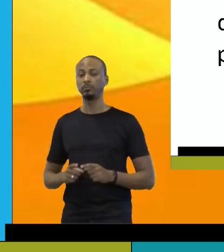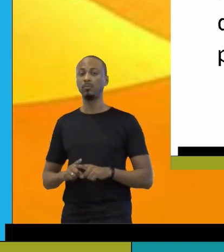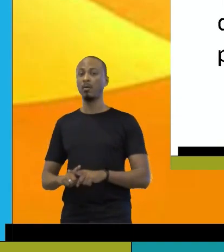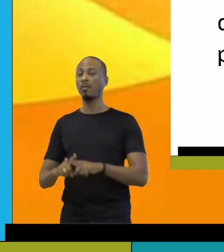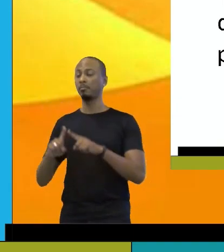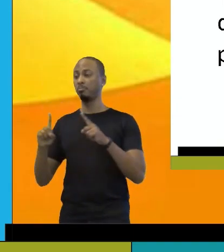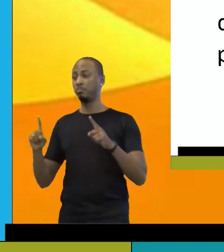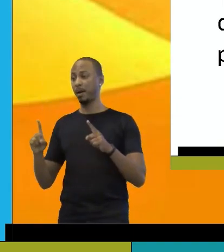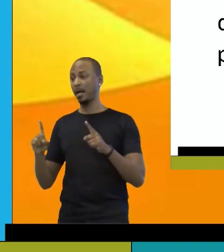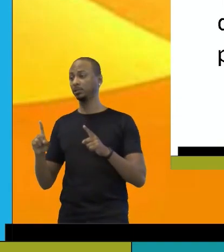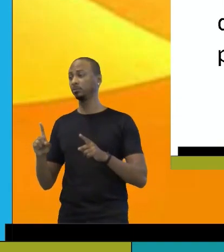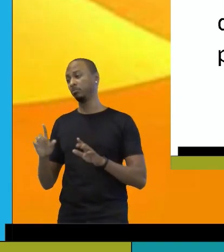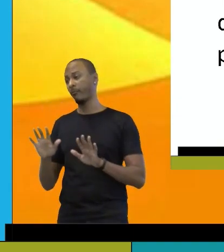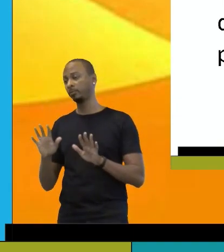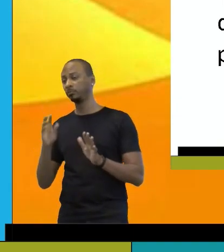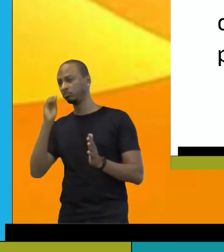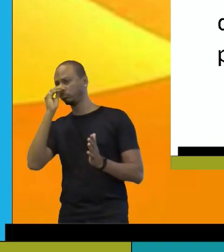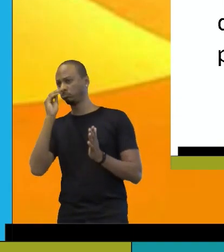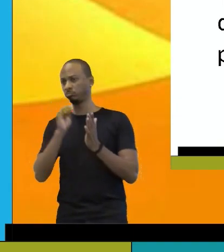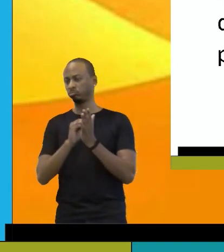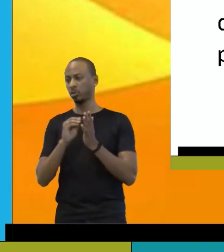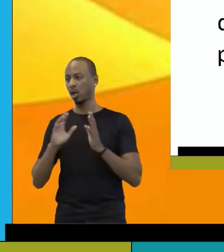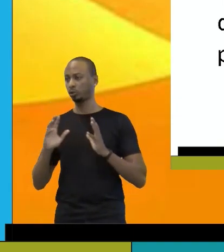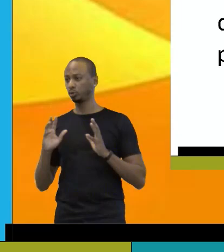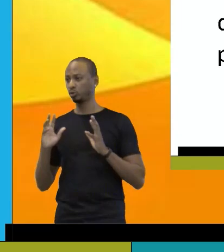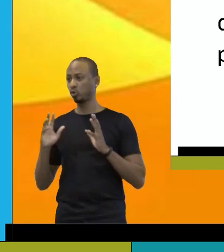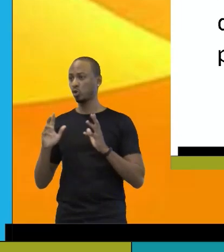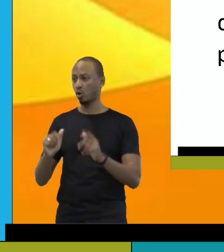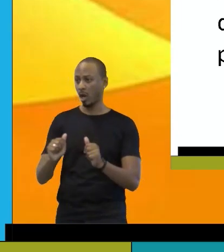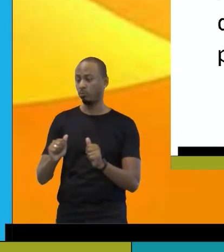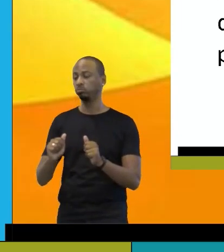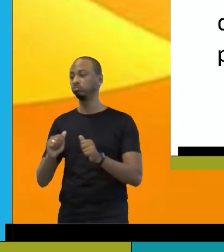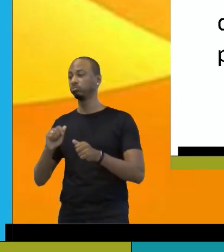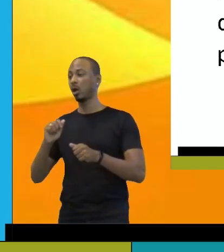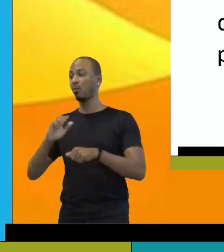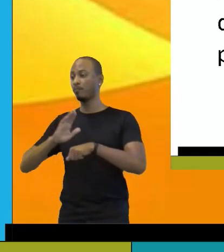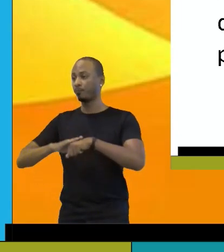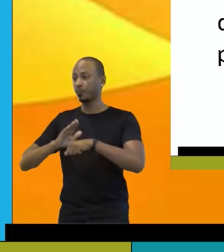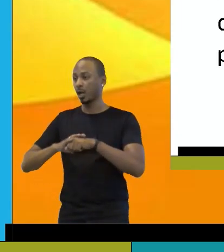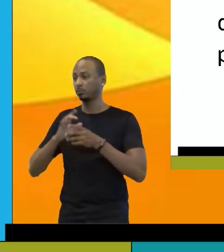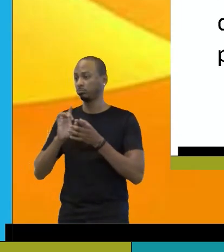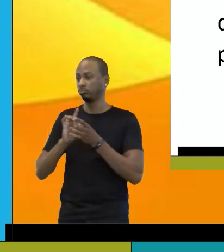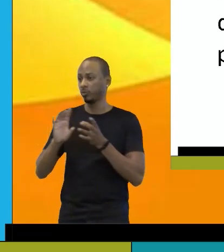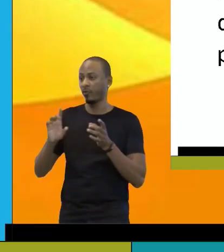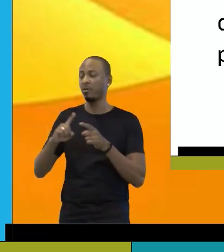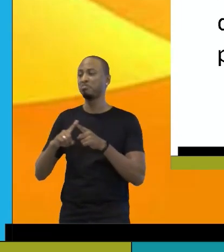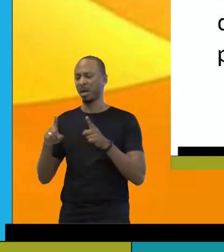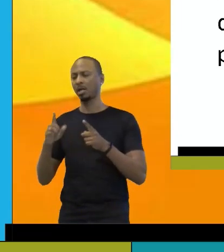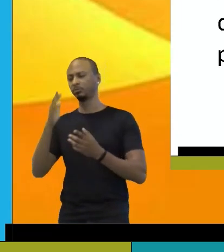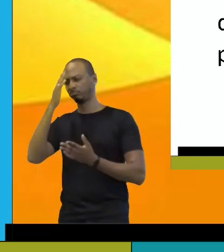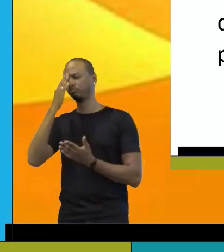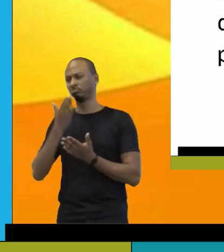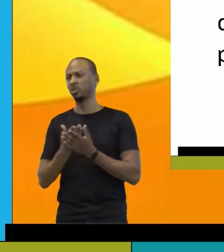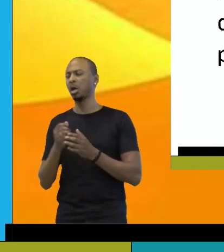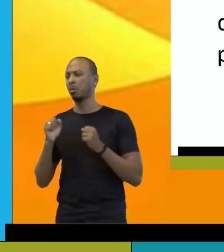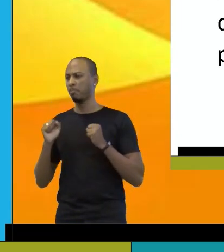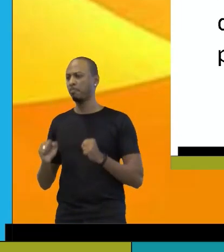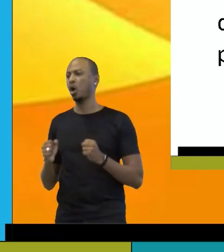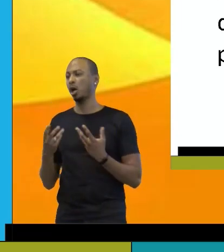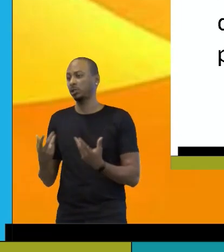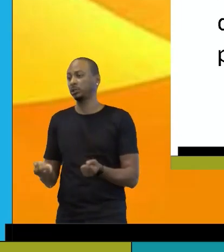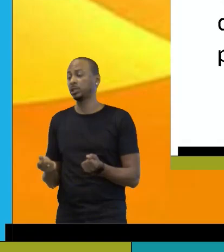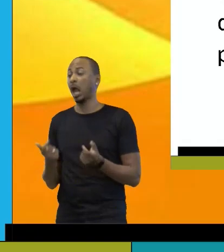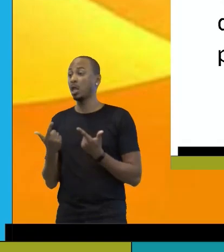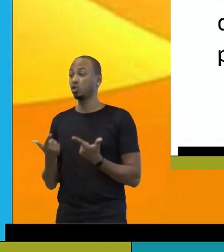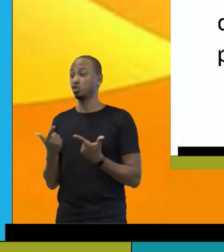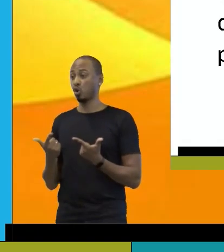para não ignorar inteiramente o nosso livre-arbítrio, creio que se pode aceitar que a sorte decida metade dos nossos atos.